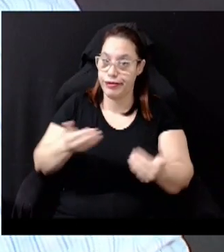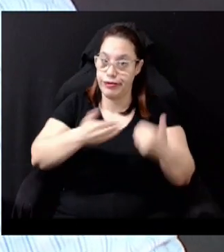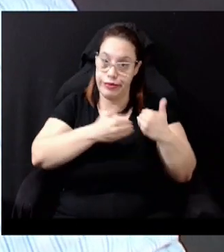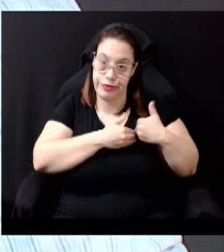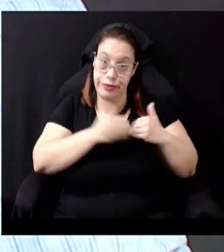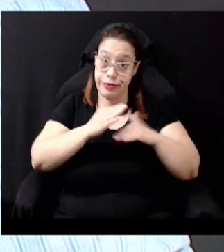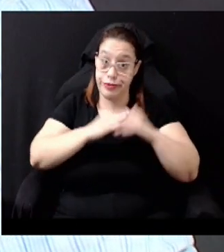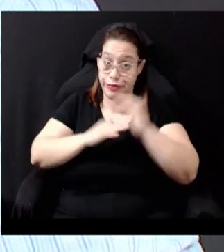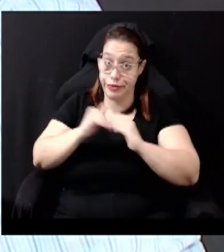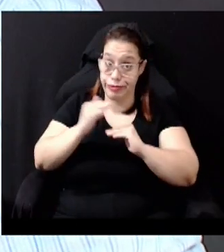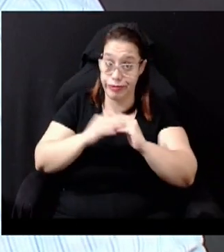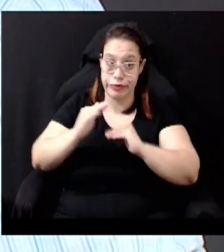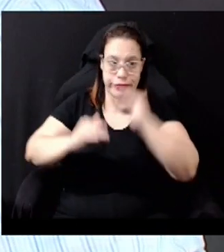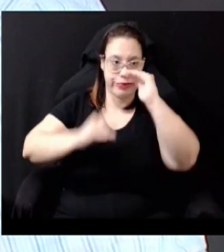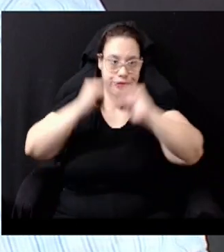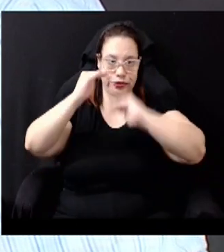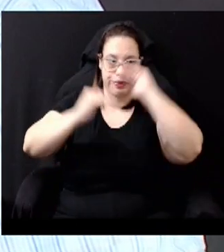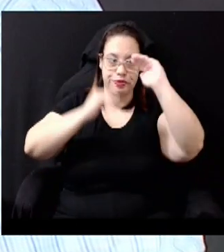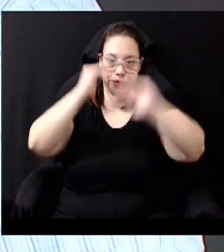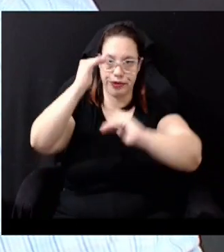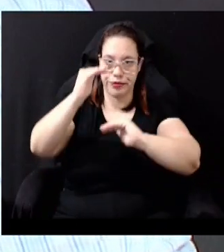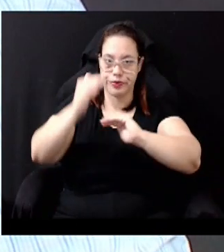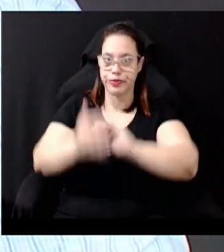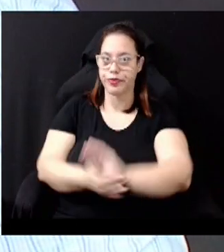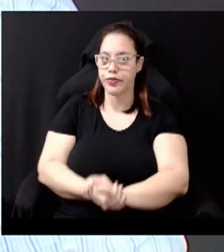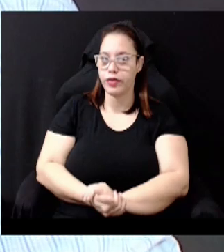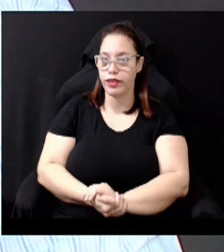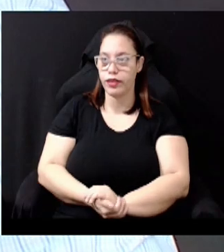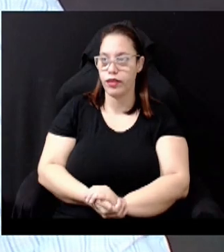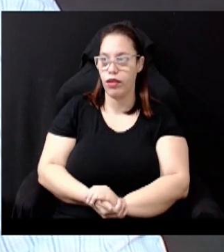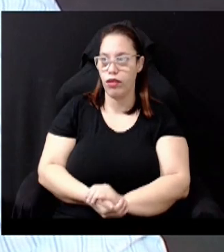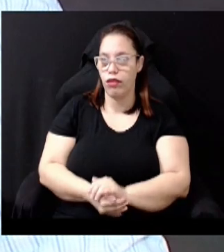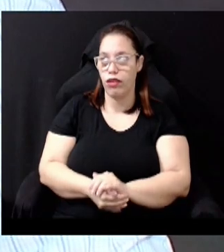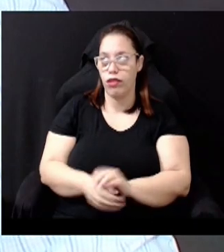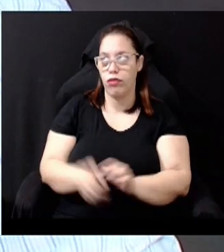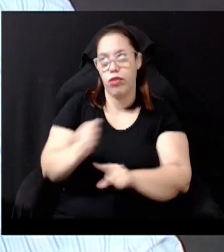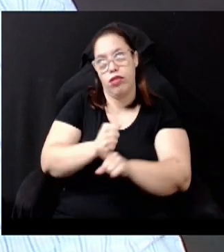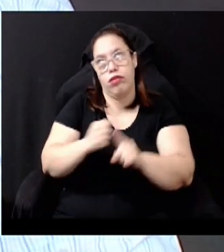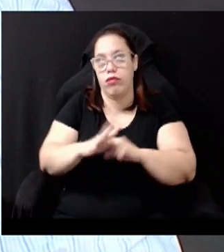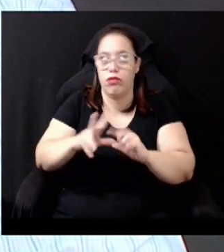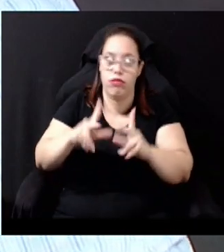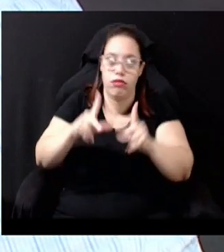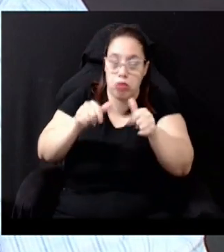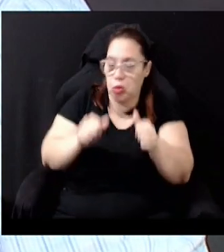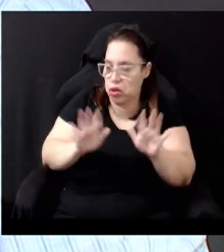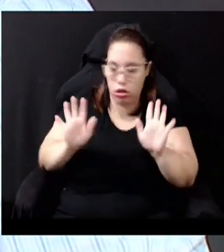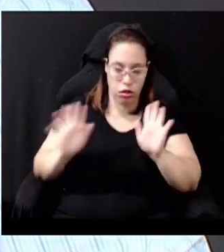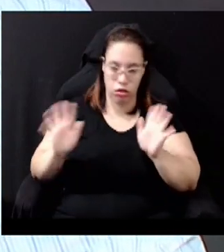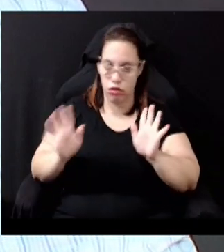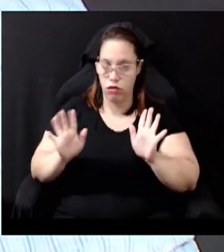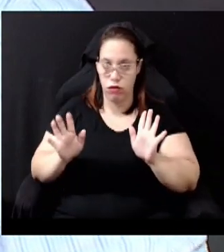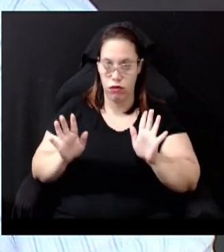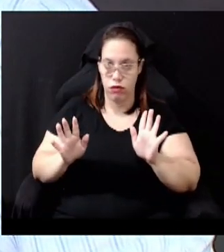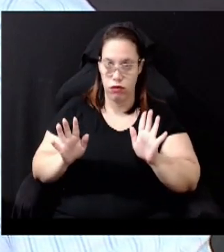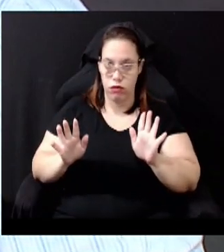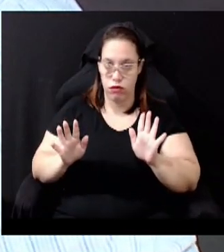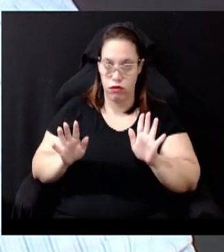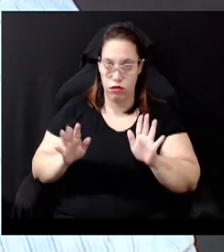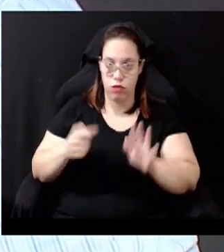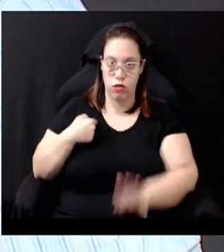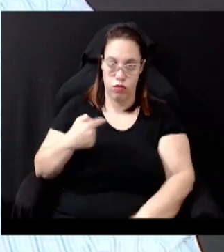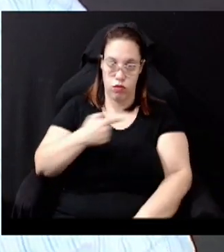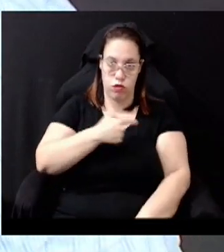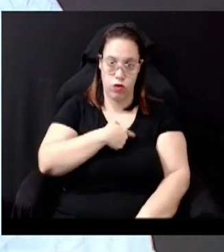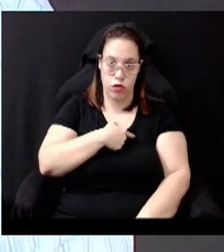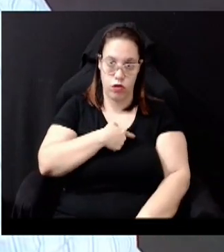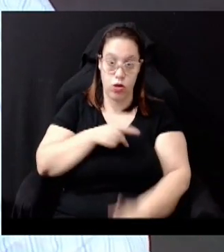mais evoluídos. Não há uma classe social para isso, todas as classes A gente tem no nosso escritório produtos desde o